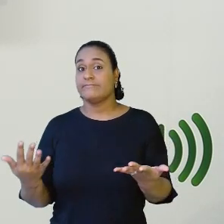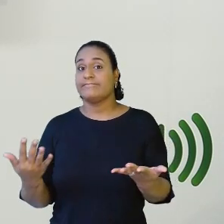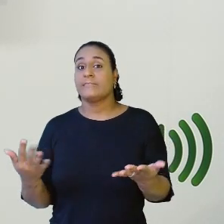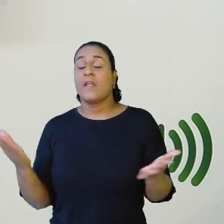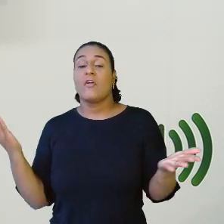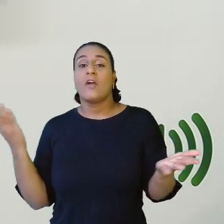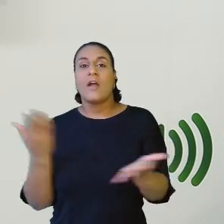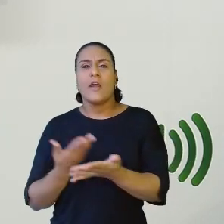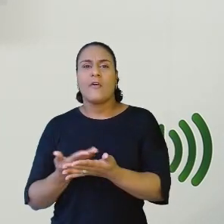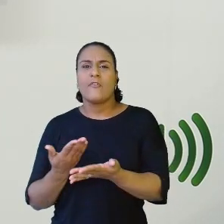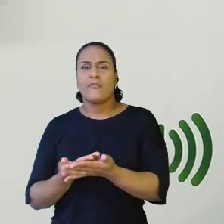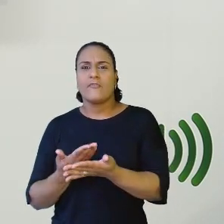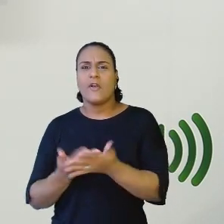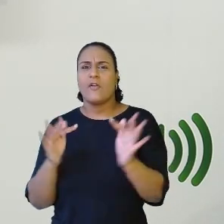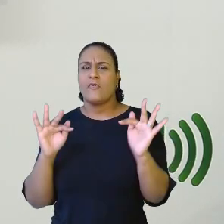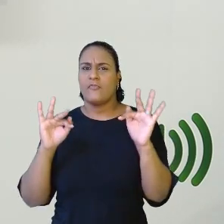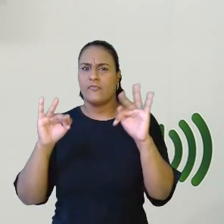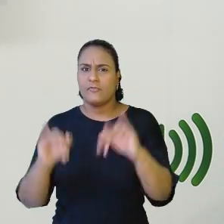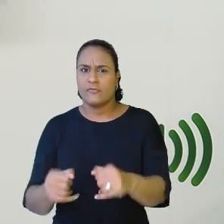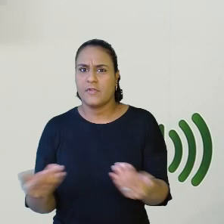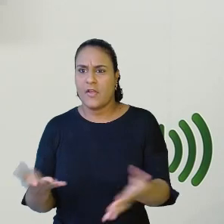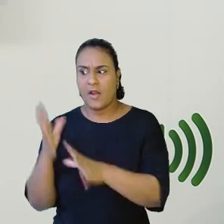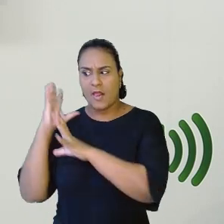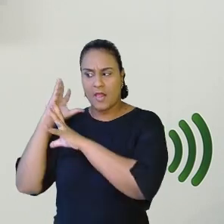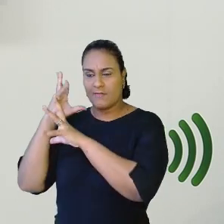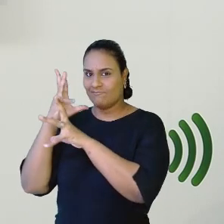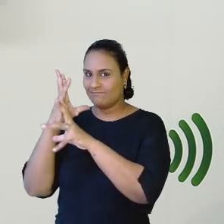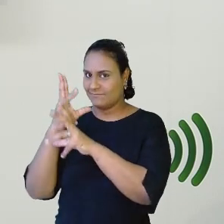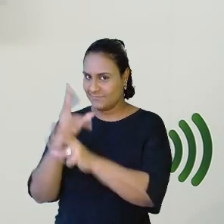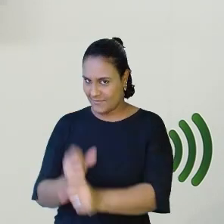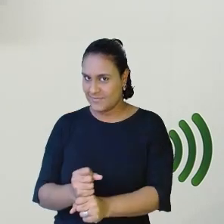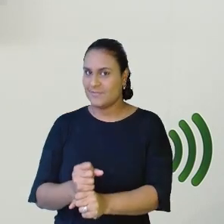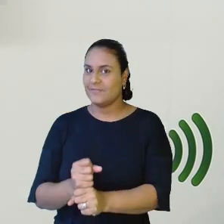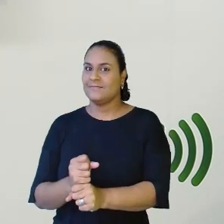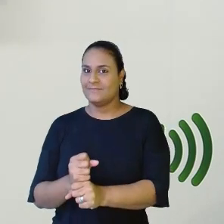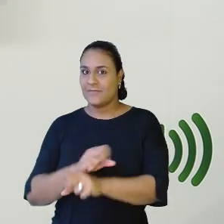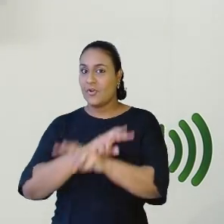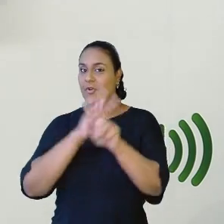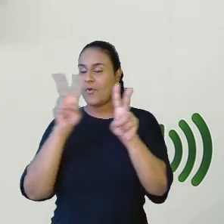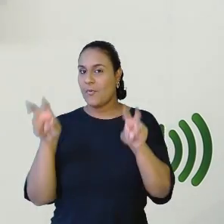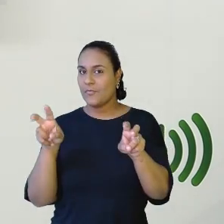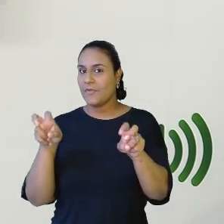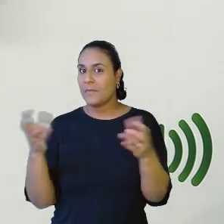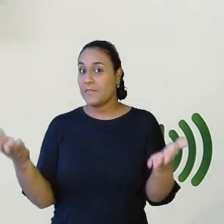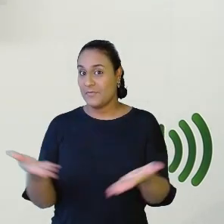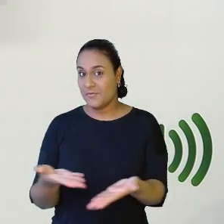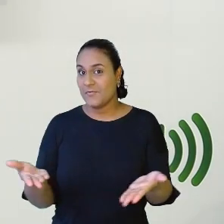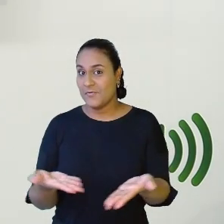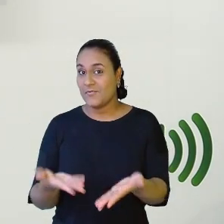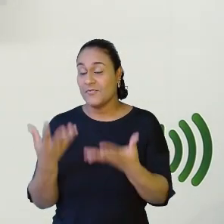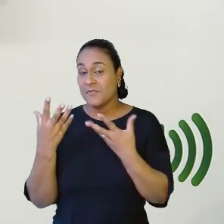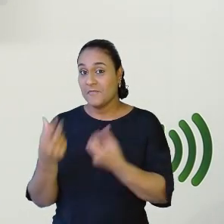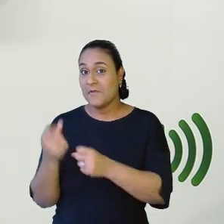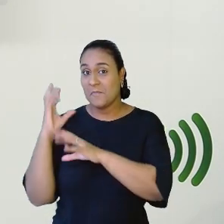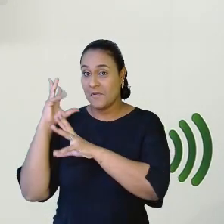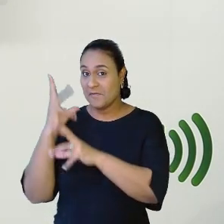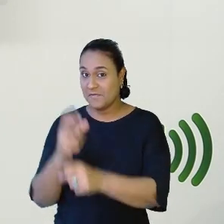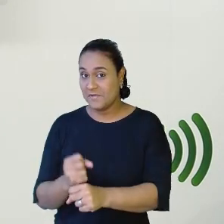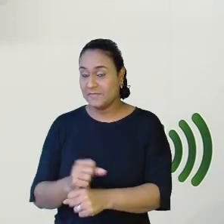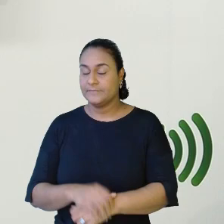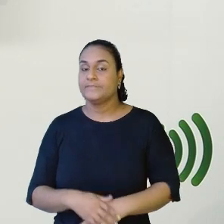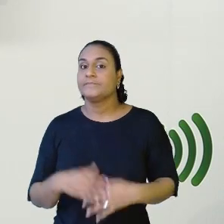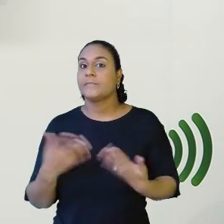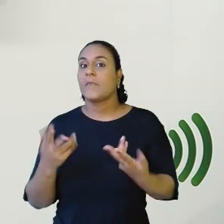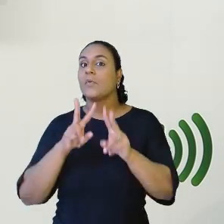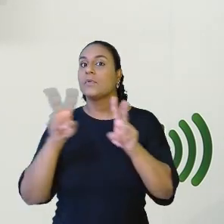nossa aula e é hora da gente fazer aquela breve revisão sobre o conteúdo. Vamos revisar? Então, vamos lá.